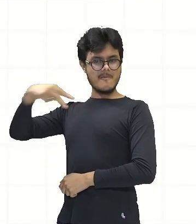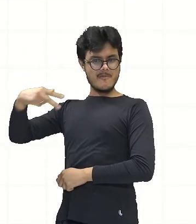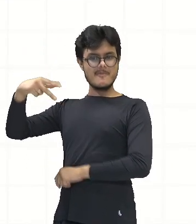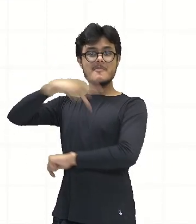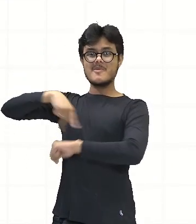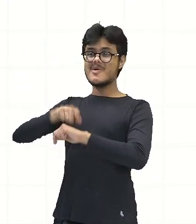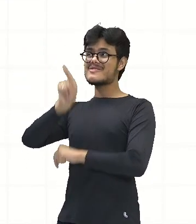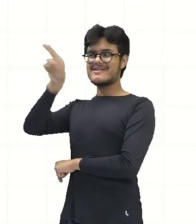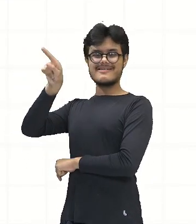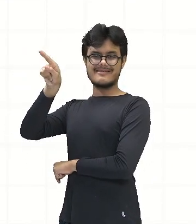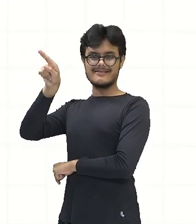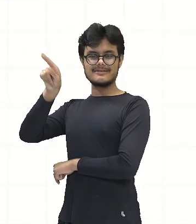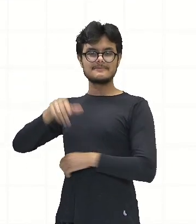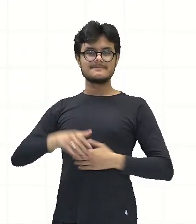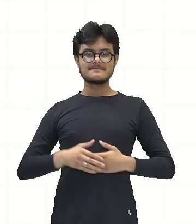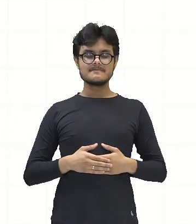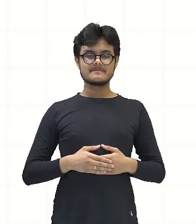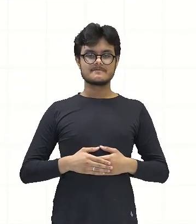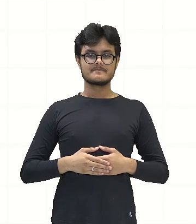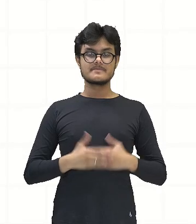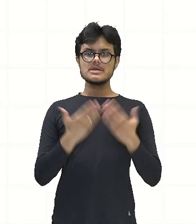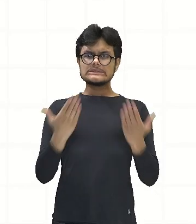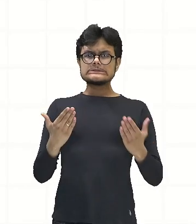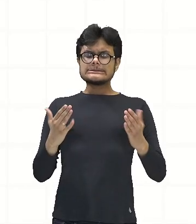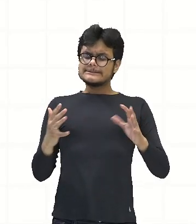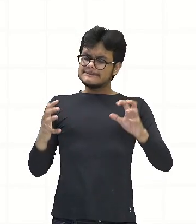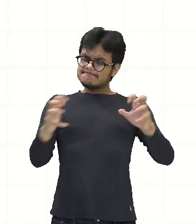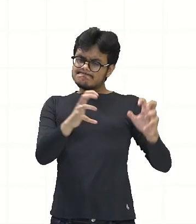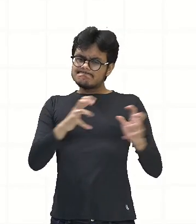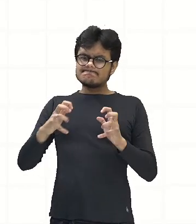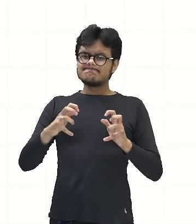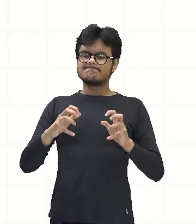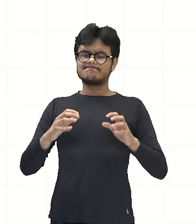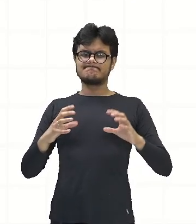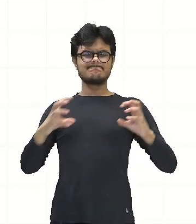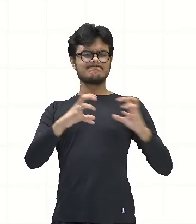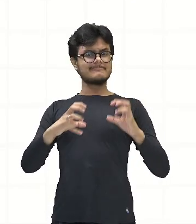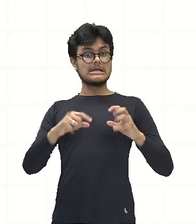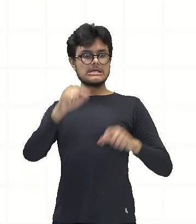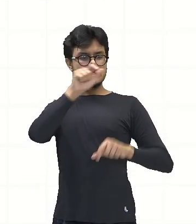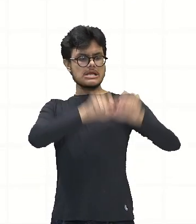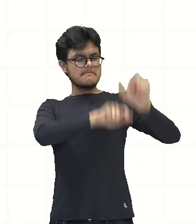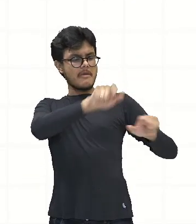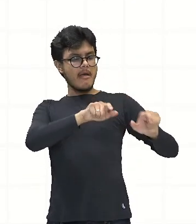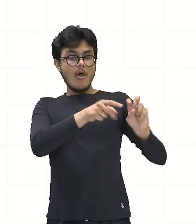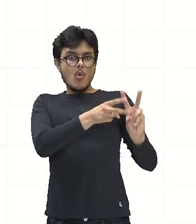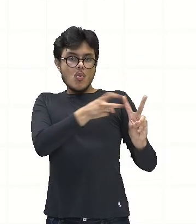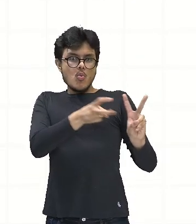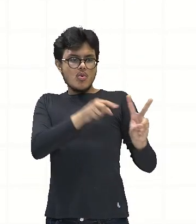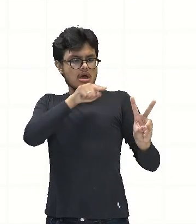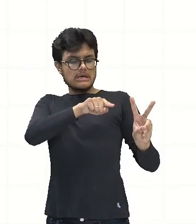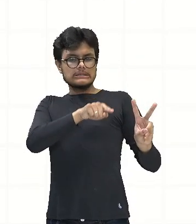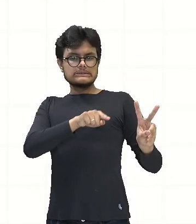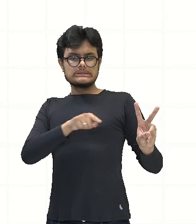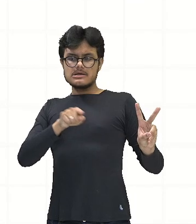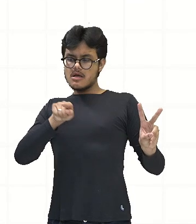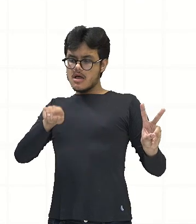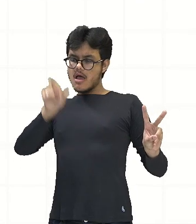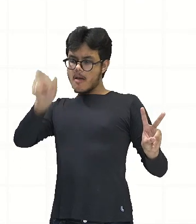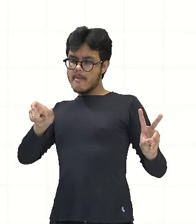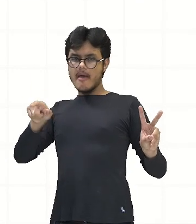de Portugal, os conflitos aqui entre os povos indígenas ou os povos originários e os portugueses, né,